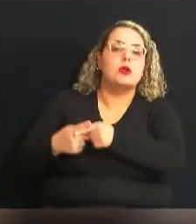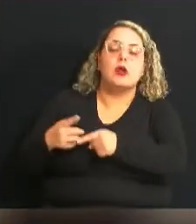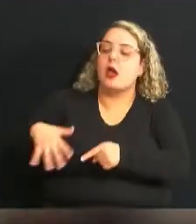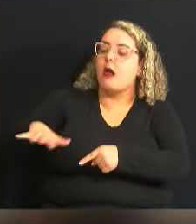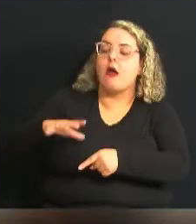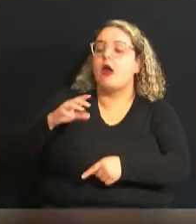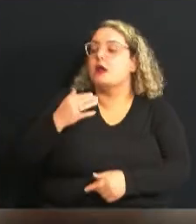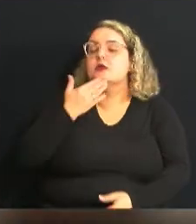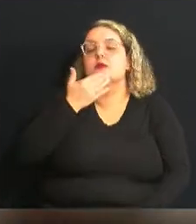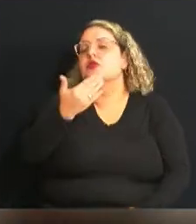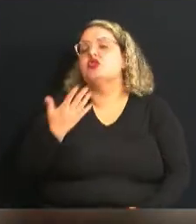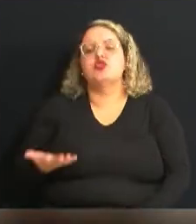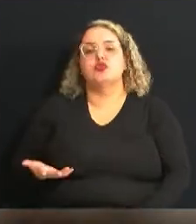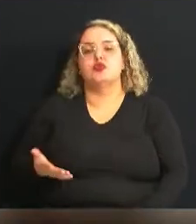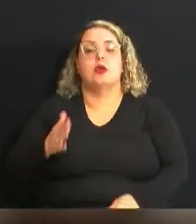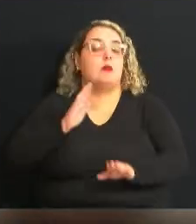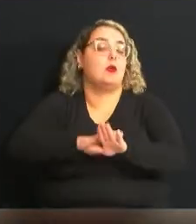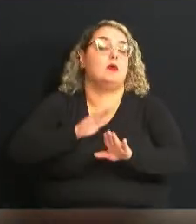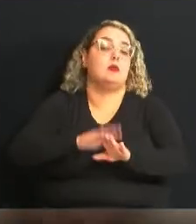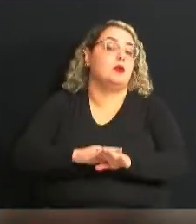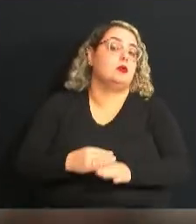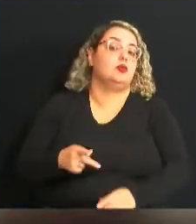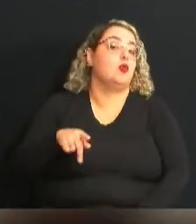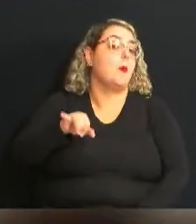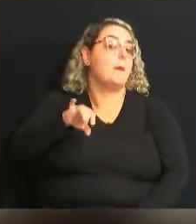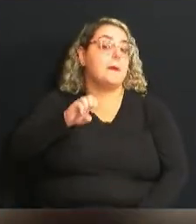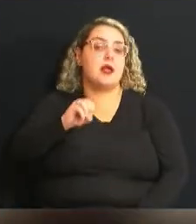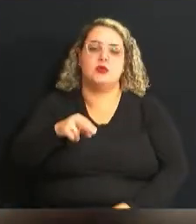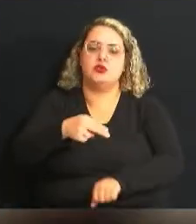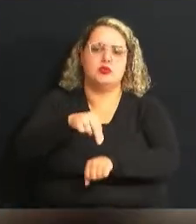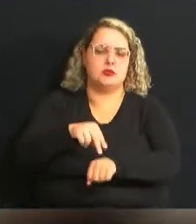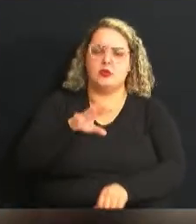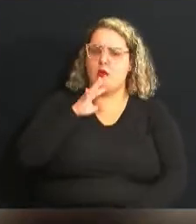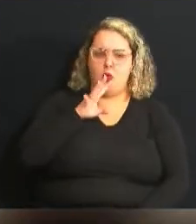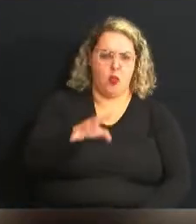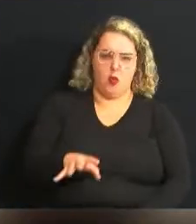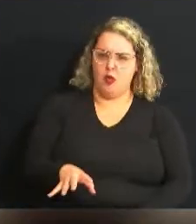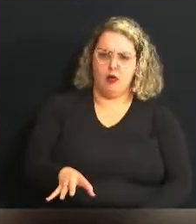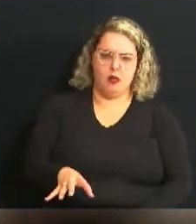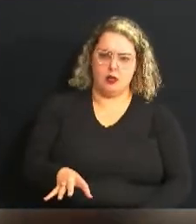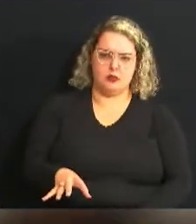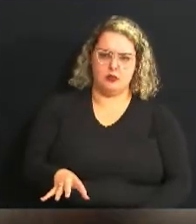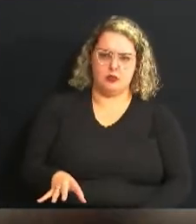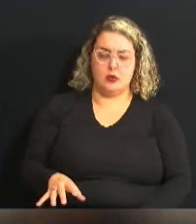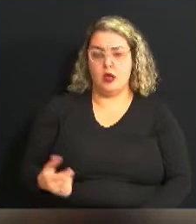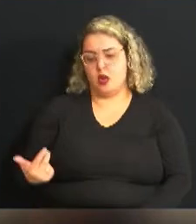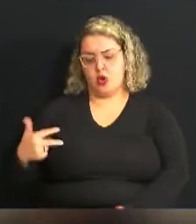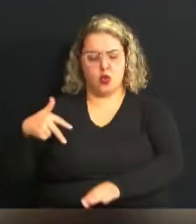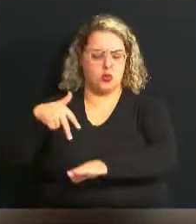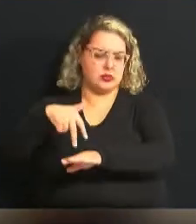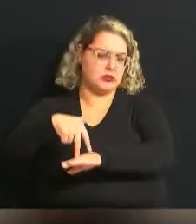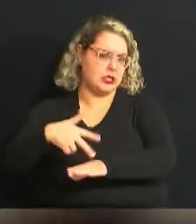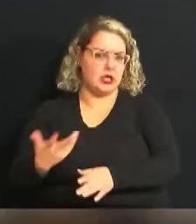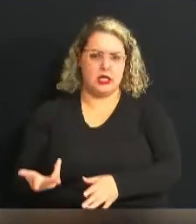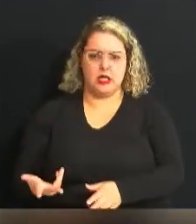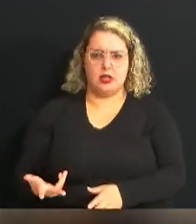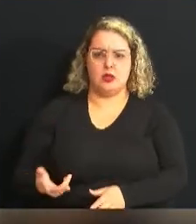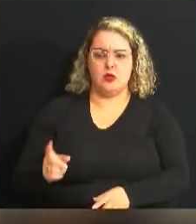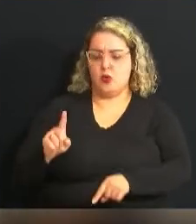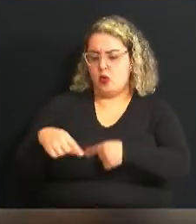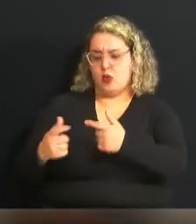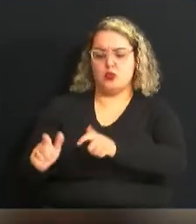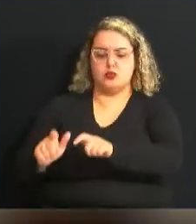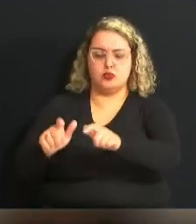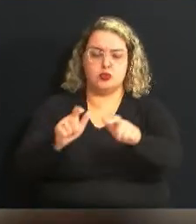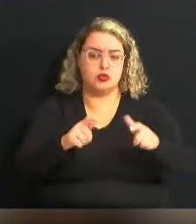imediata aplicação do piso nacional. Isso é um absurdo, porque não adianta a gente vir aqui, subir aqui ou em outros